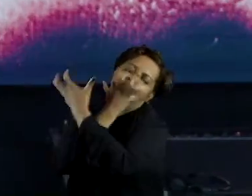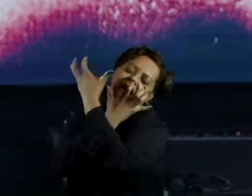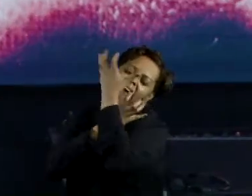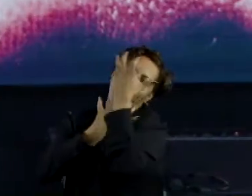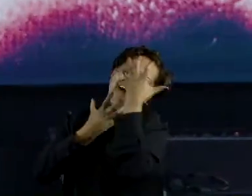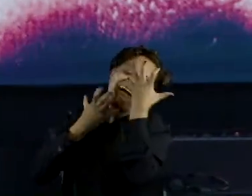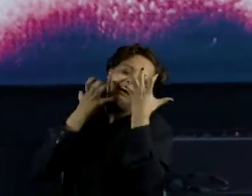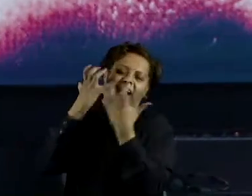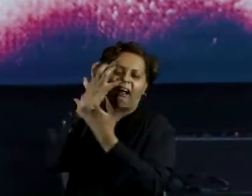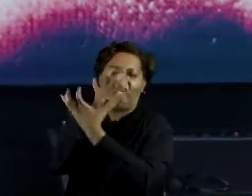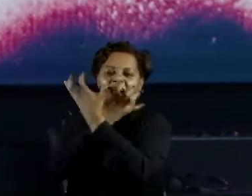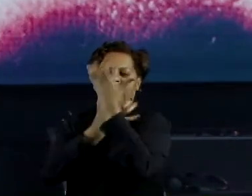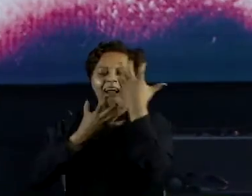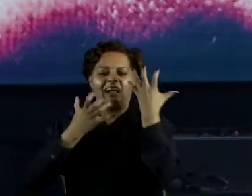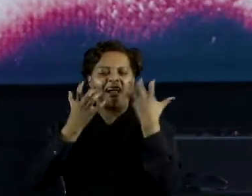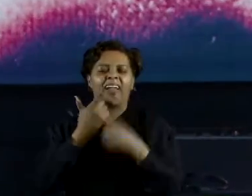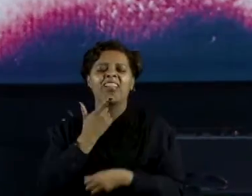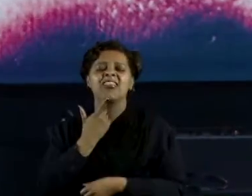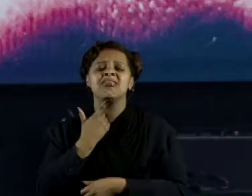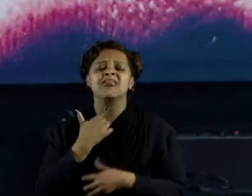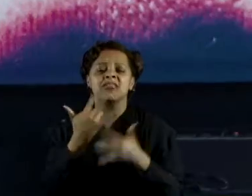pessoas tanto desejam.